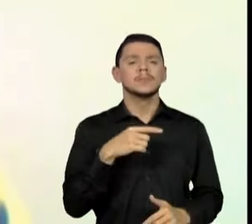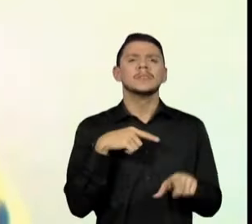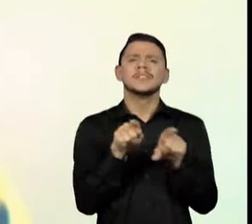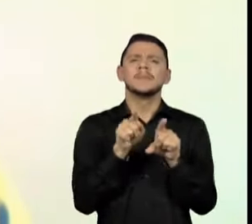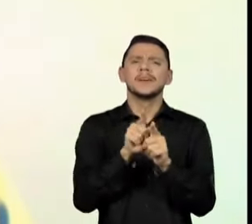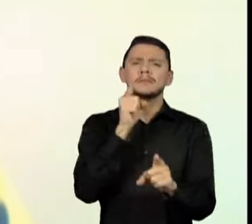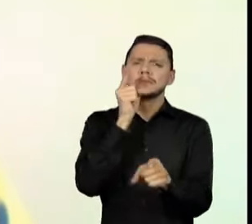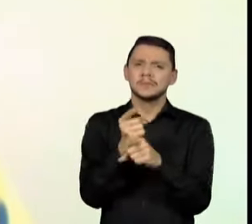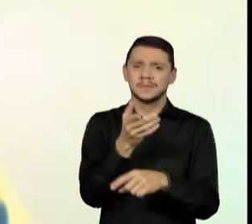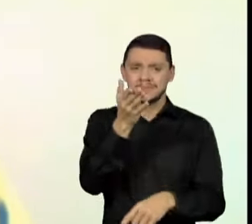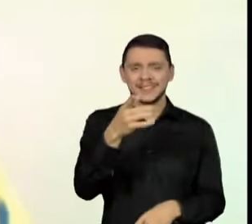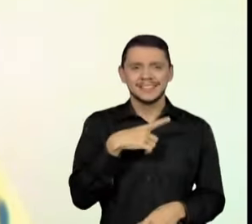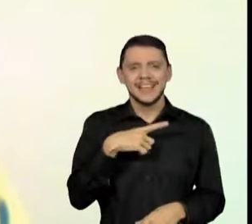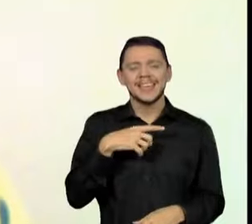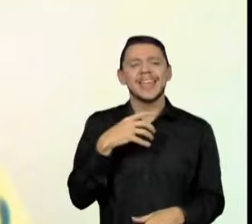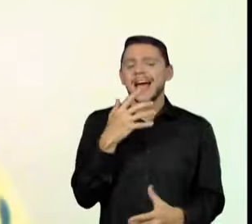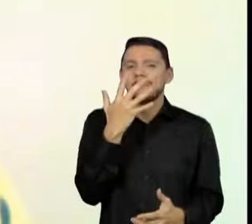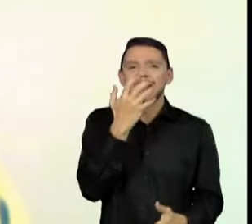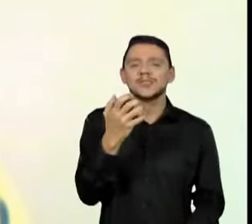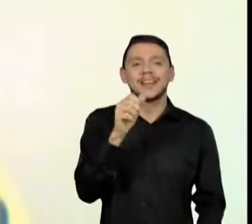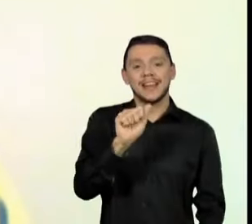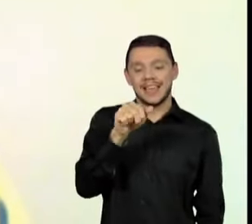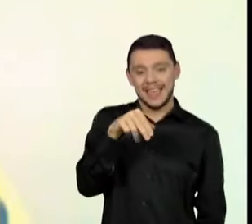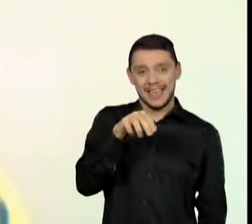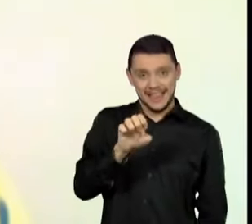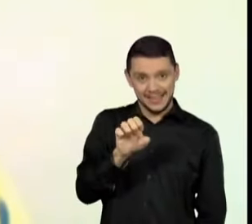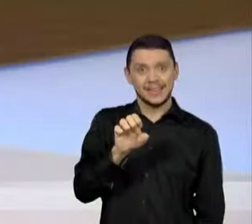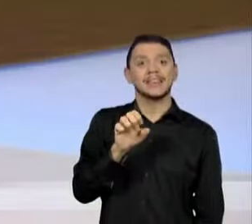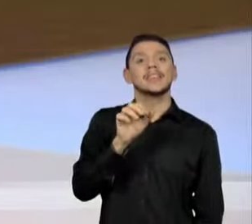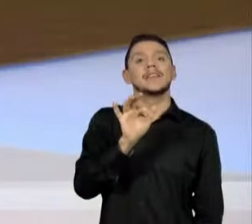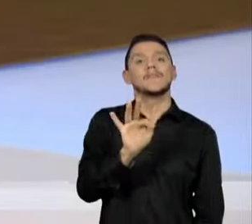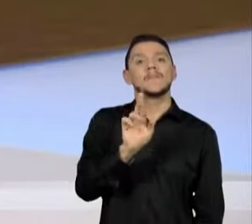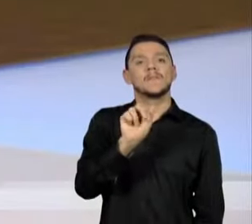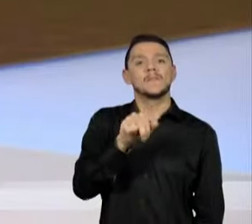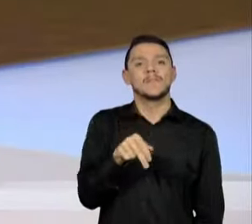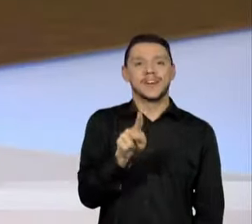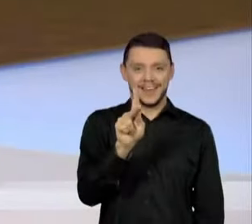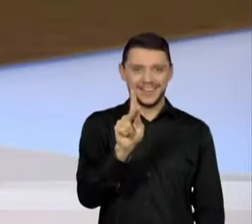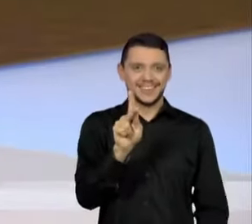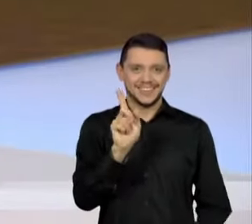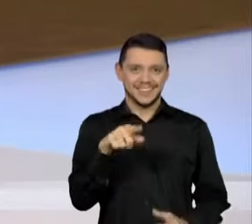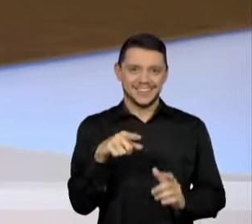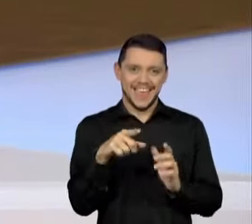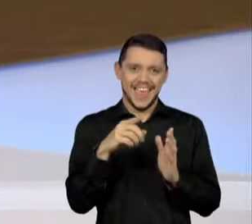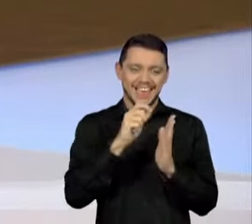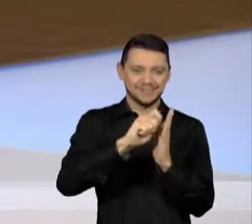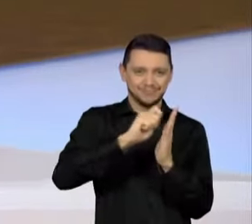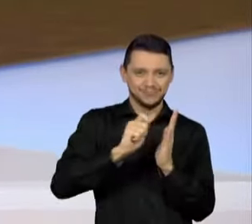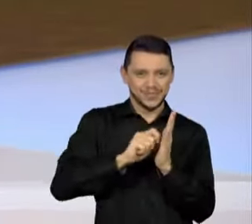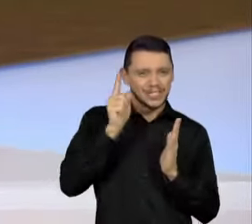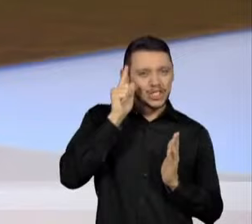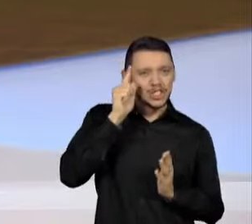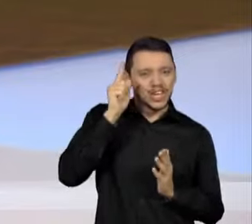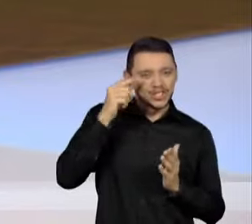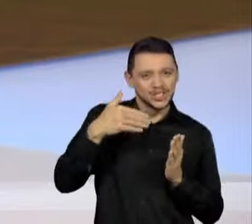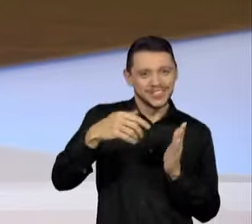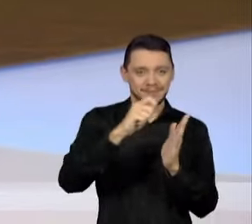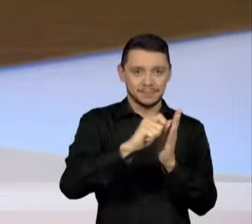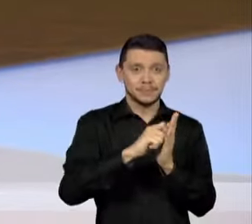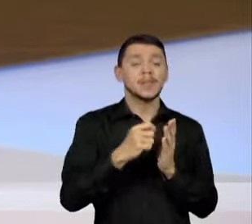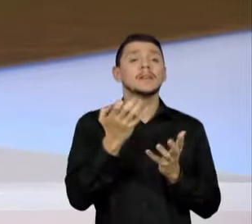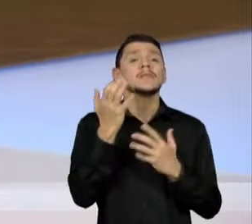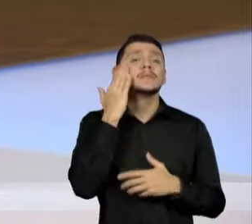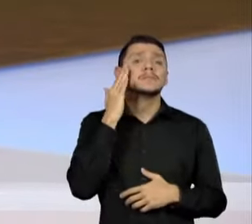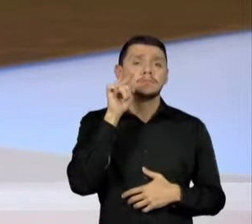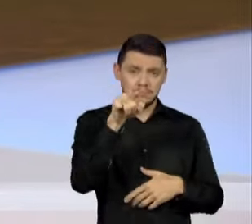apaixonada por Anne Frank, que gostava muito de Anne Frank, né? São os diários de Anne Frank. Queria saber se você escreve diários